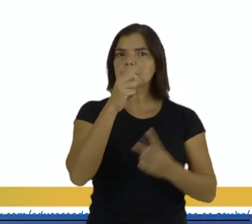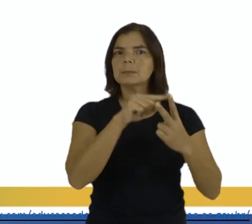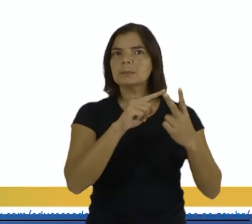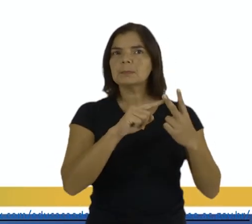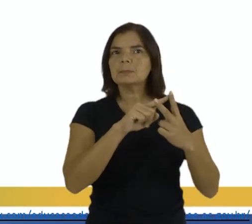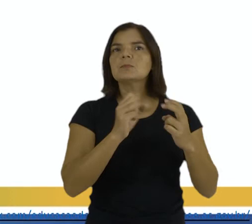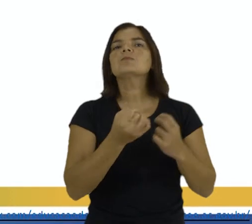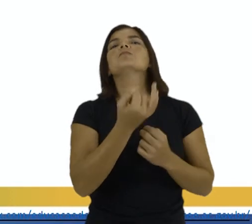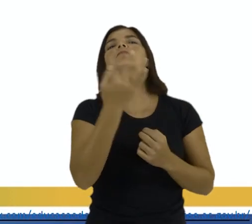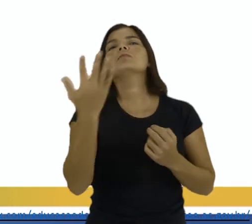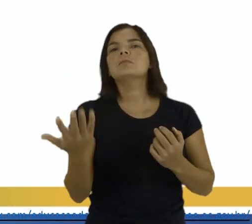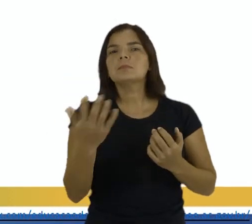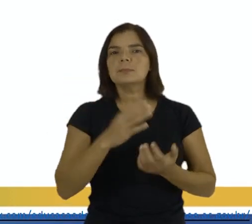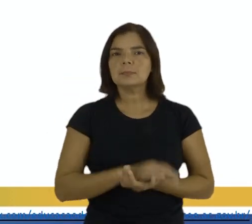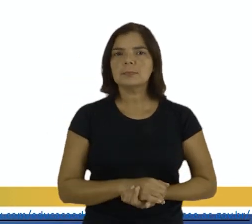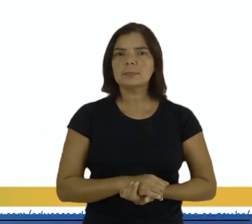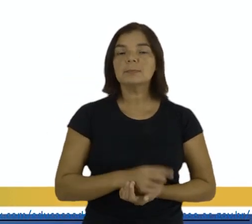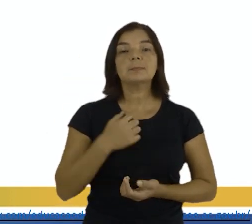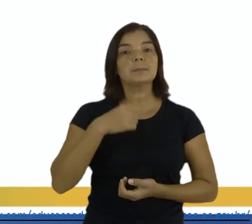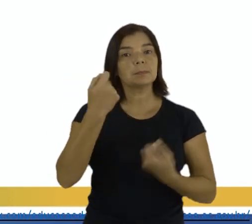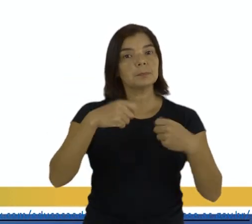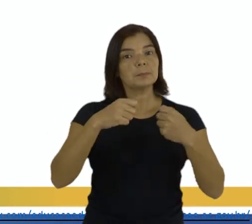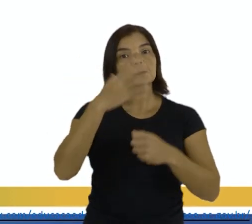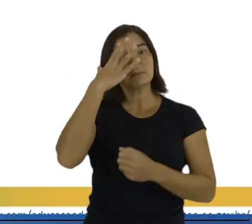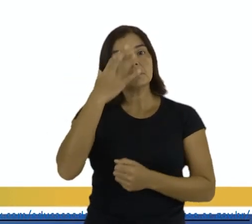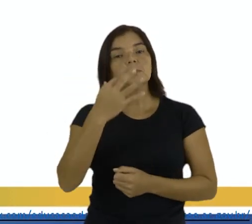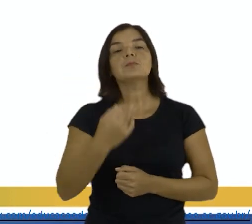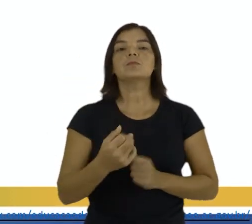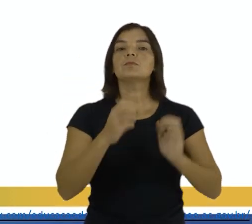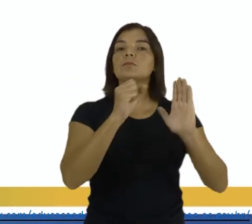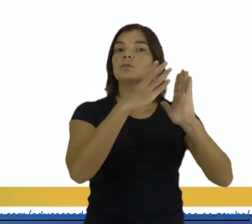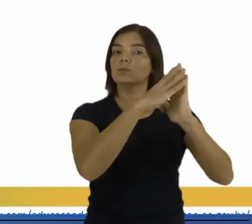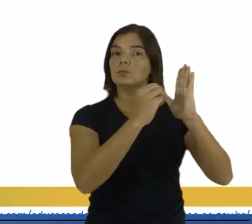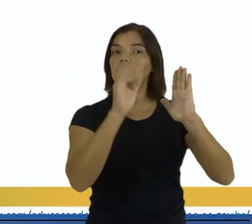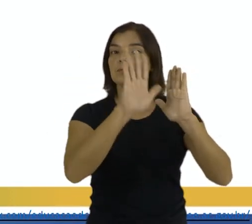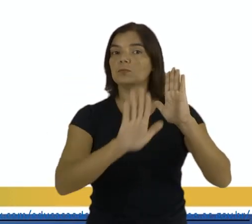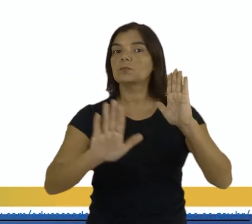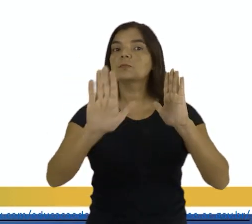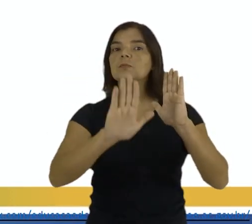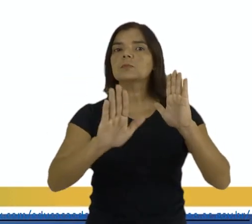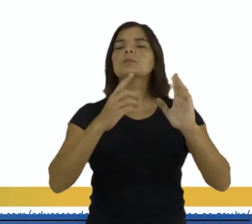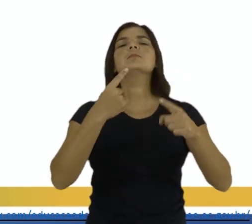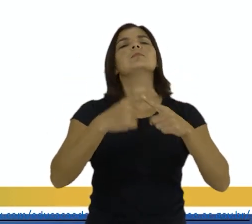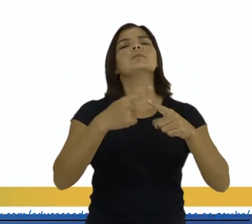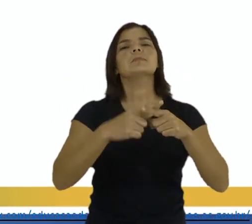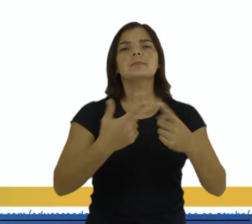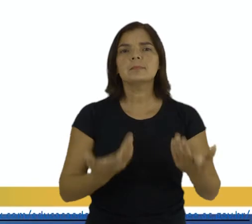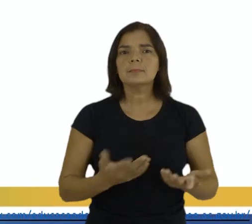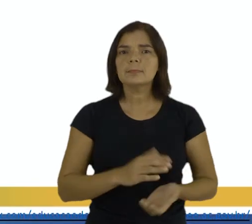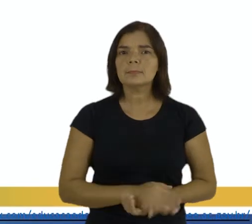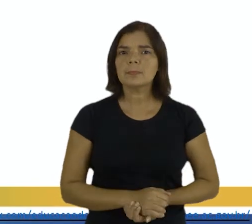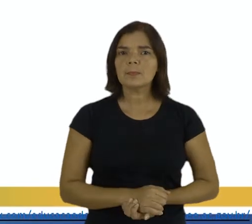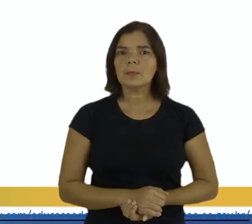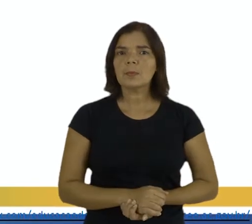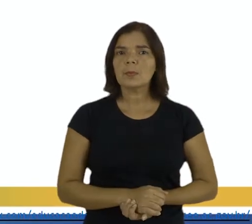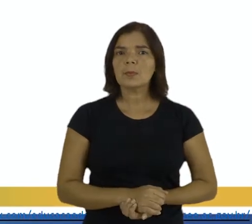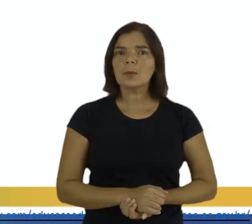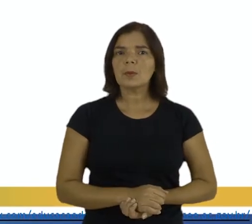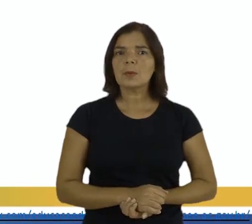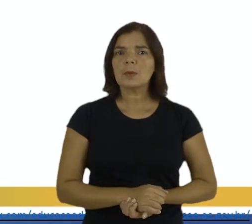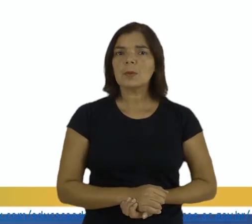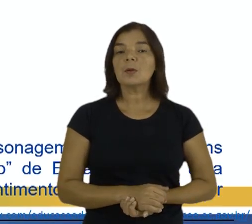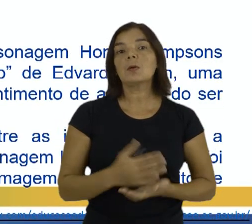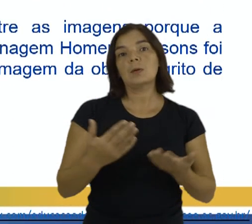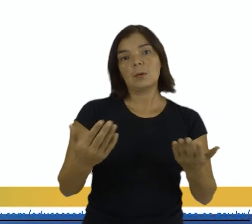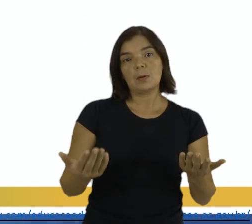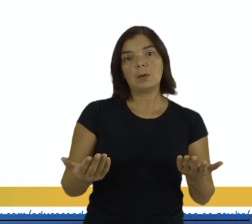imagens? Quais? Podemos afirmar que há intertextualidade entre elas? Por quê? E aí, gente,